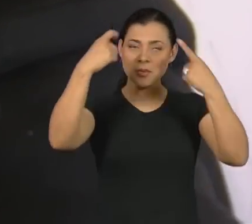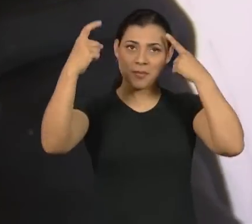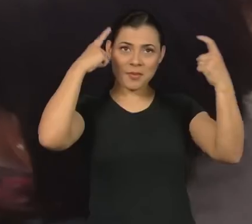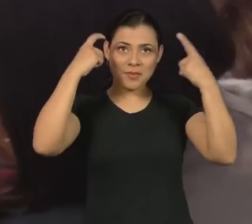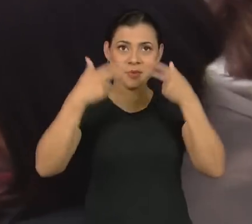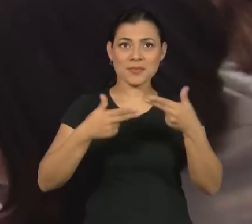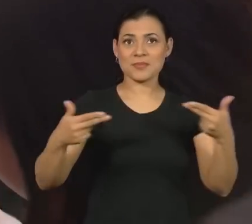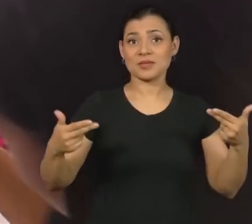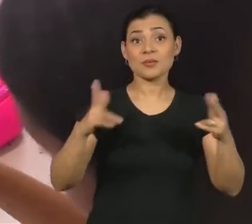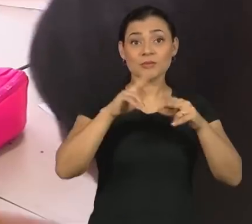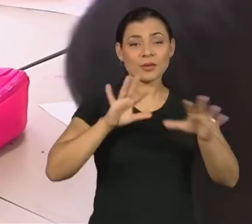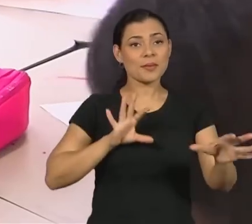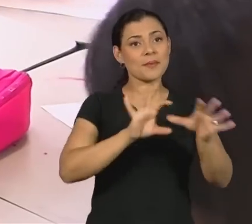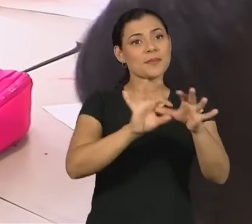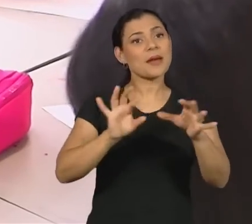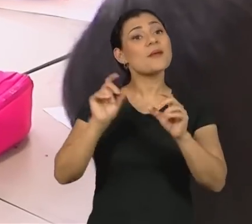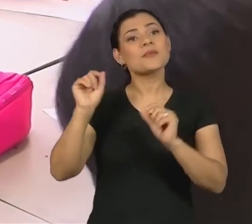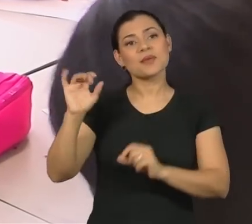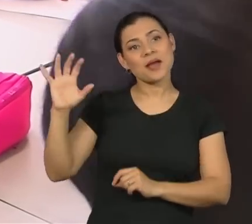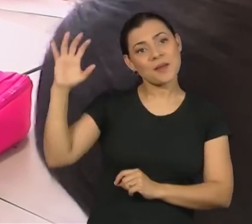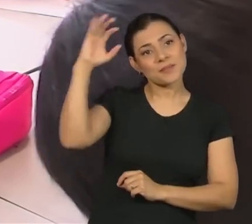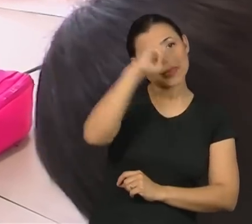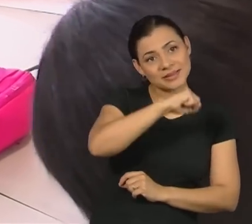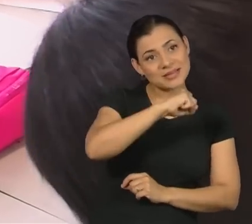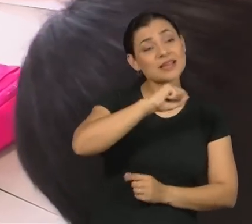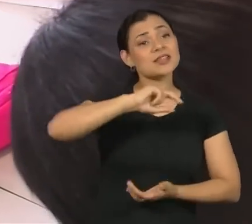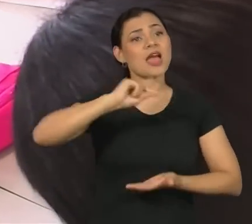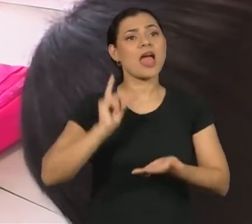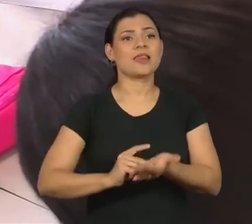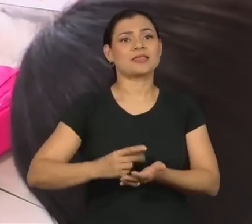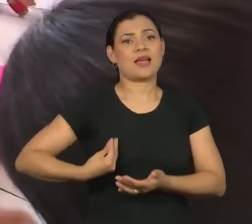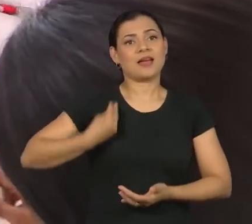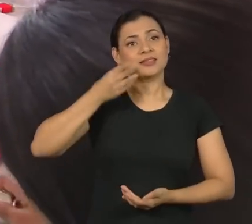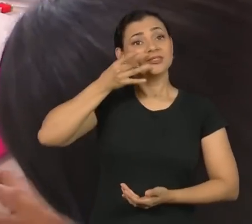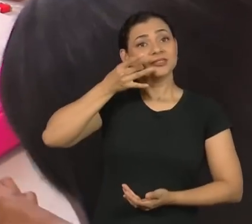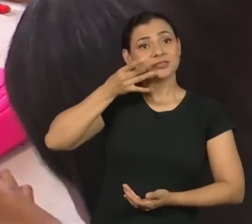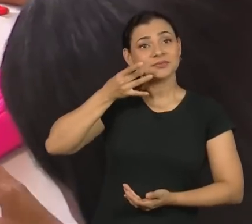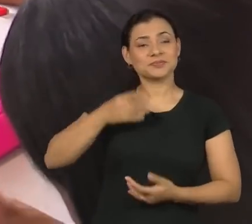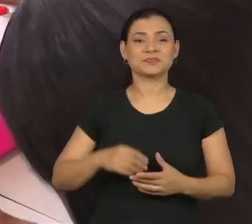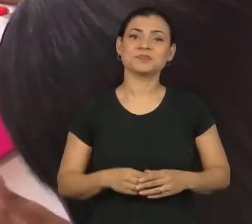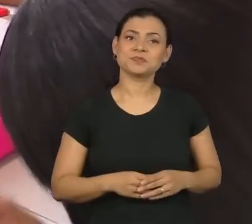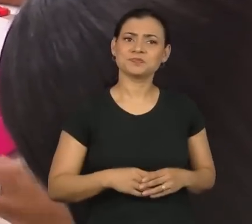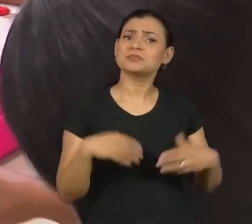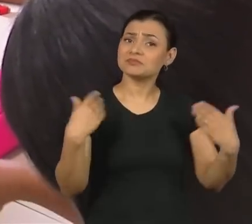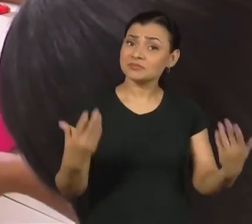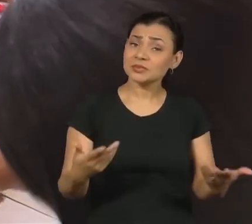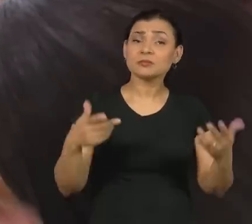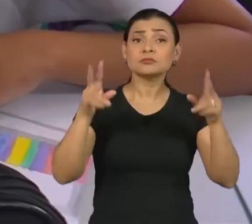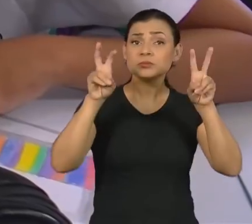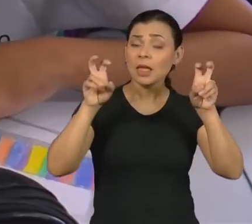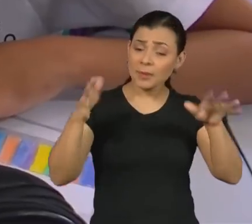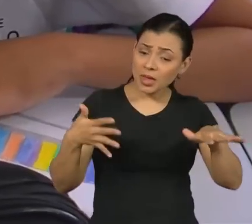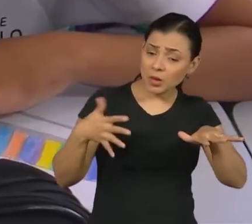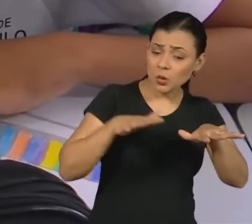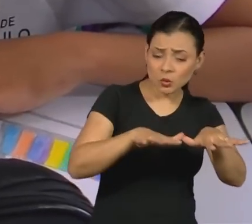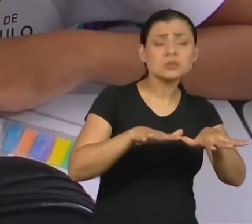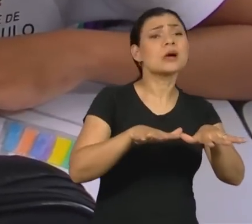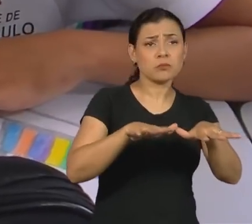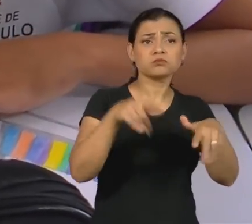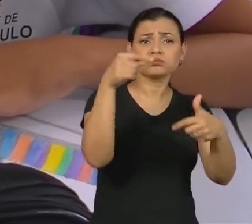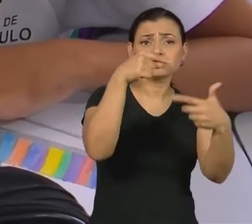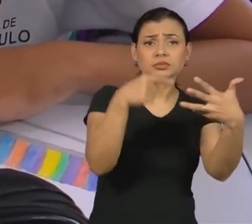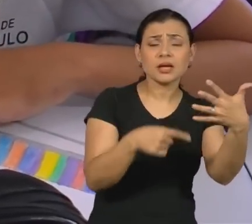criatividade, conectando o aprendizado com a realidade dos estudantes. A gente fala de inclusão em muitos